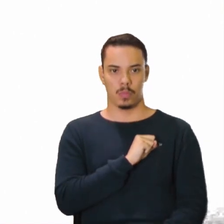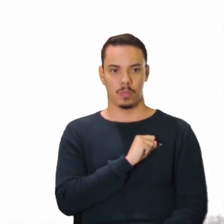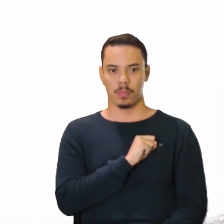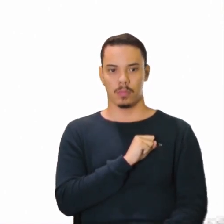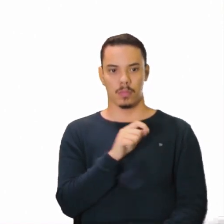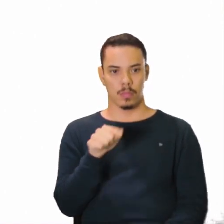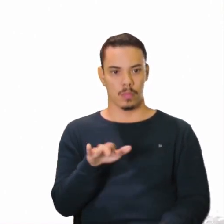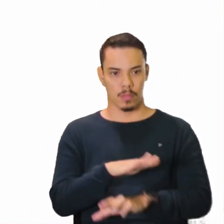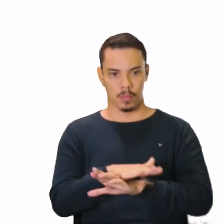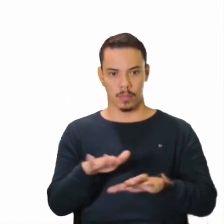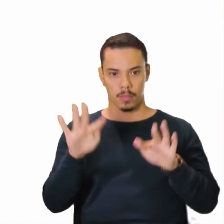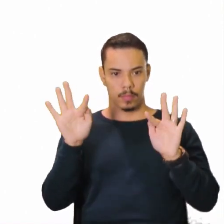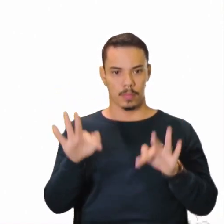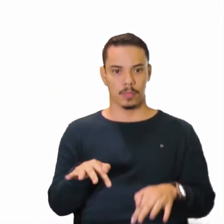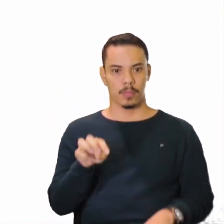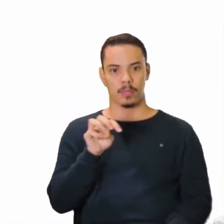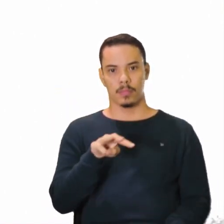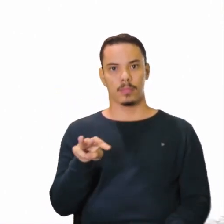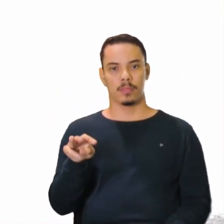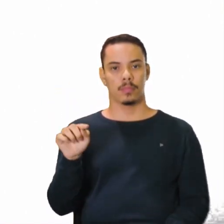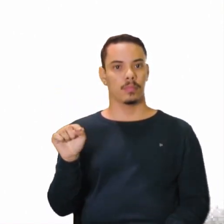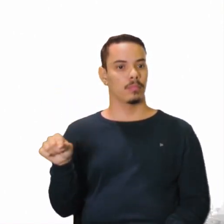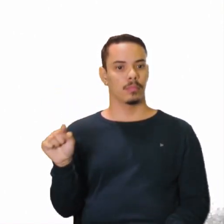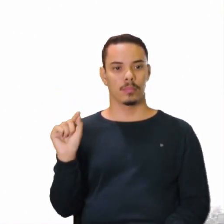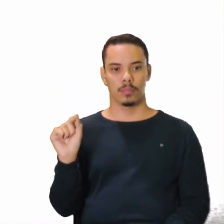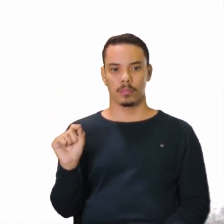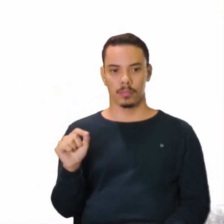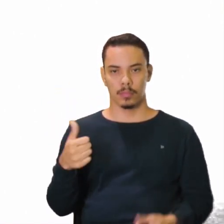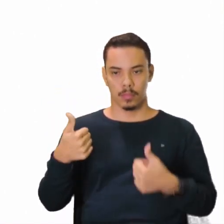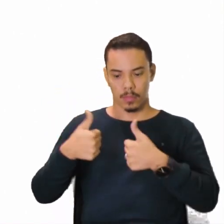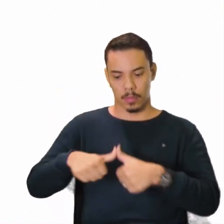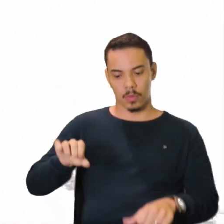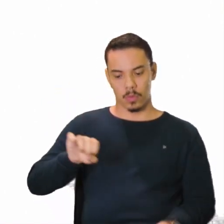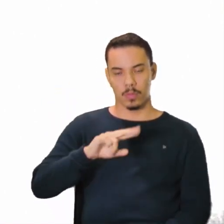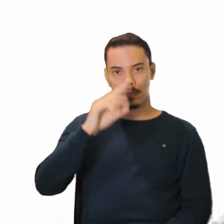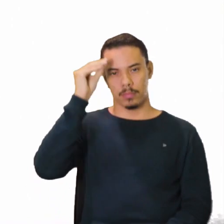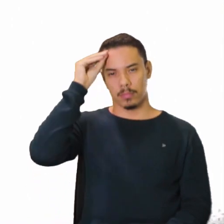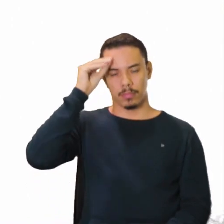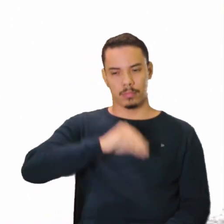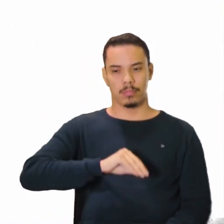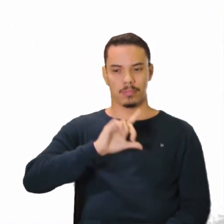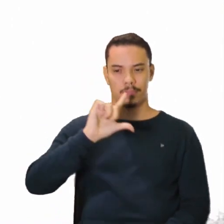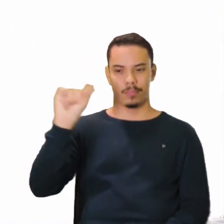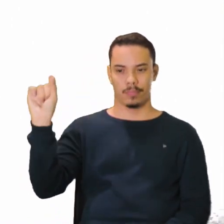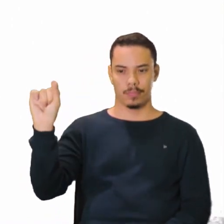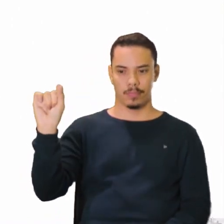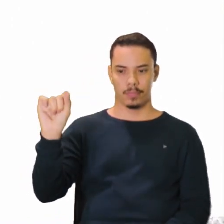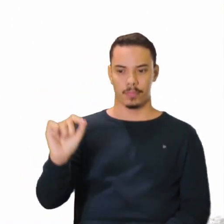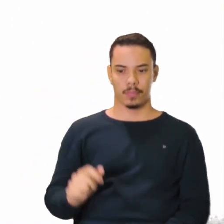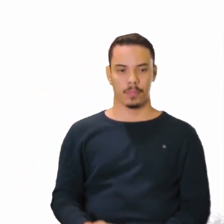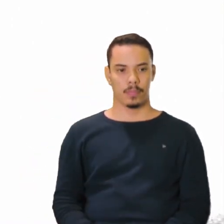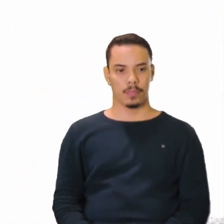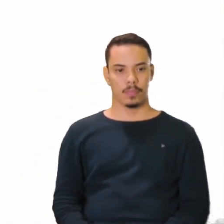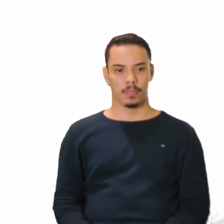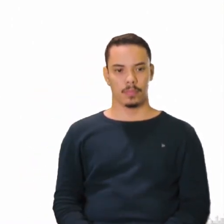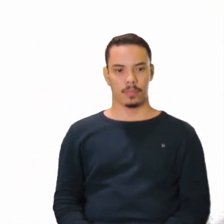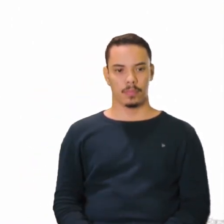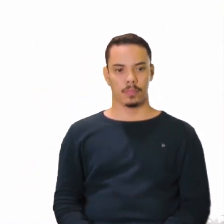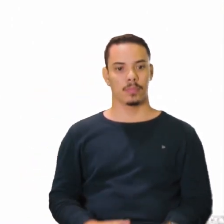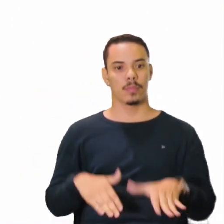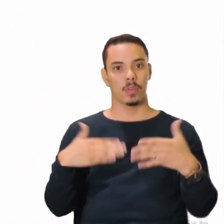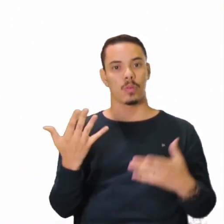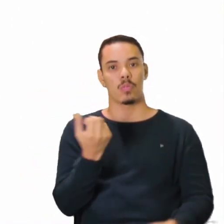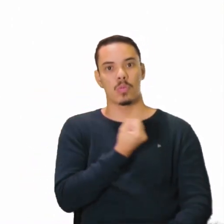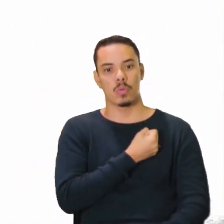Ponto final, reticência ou traço. Fico ou saio? Qual o número,